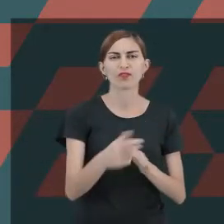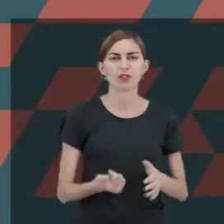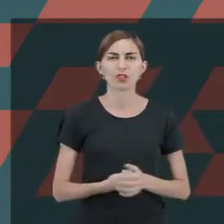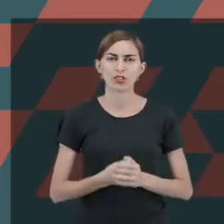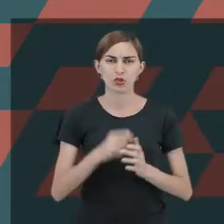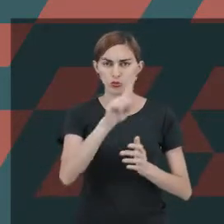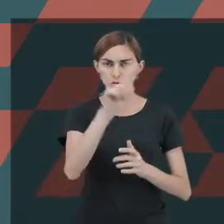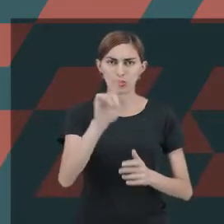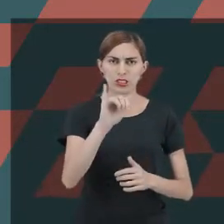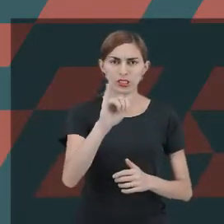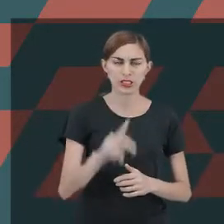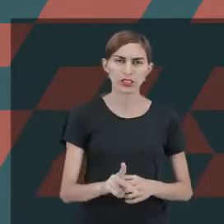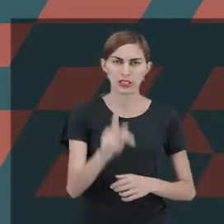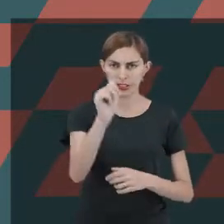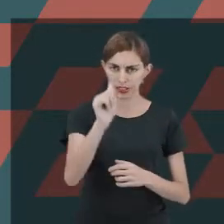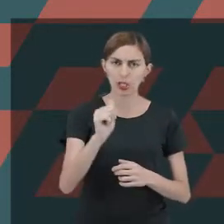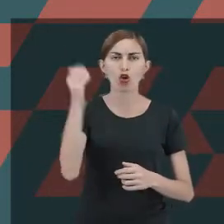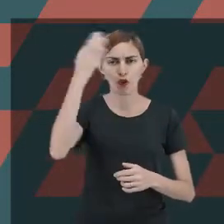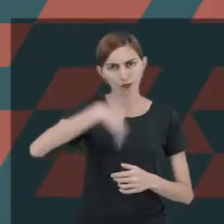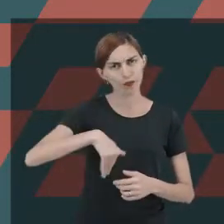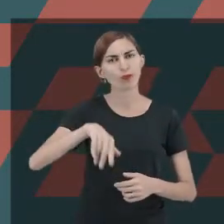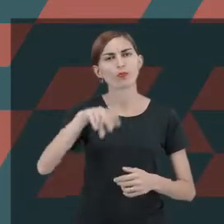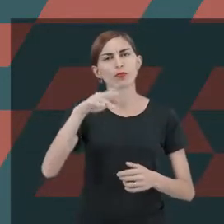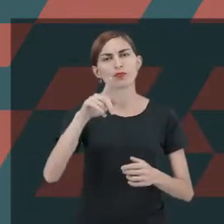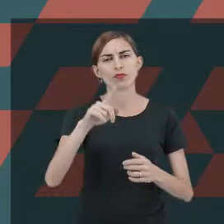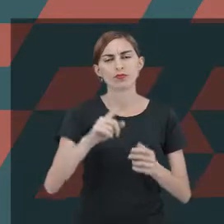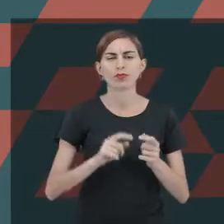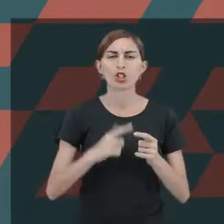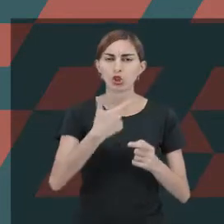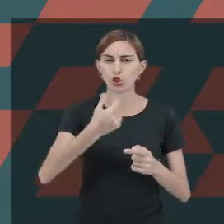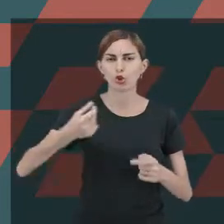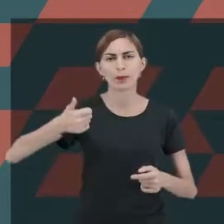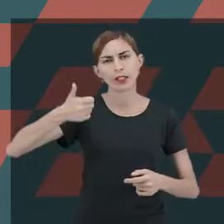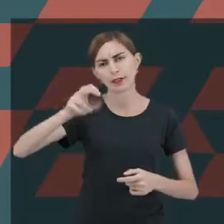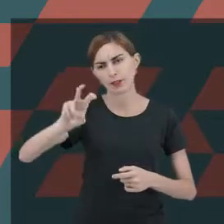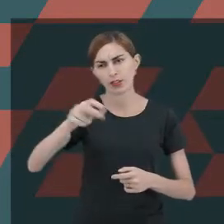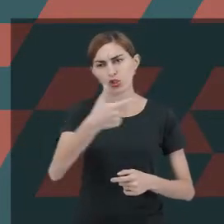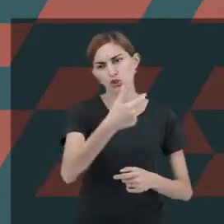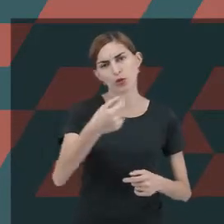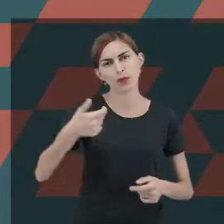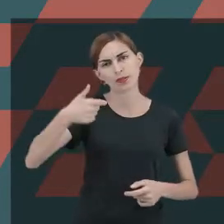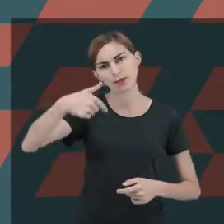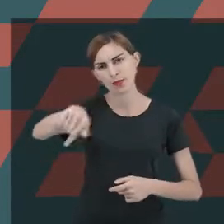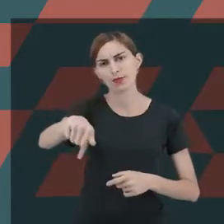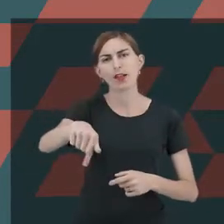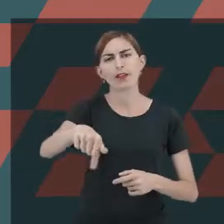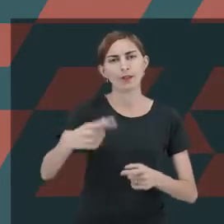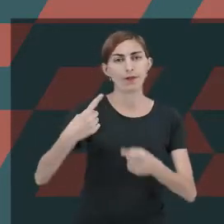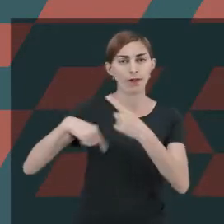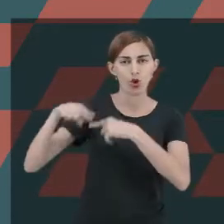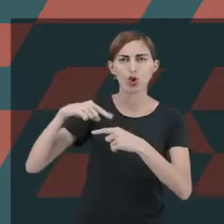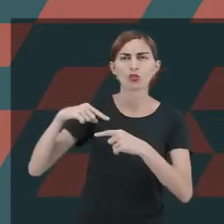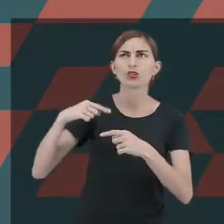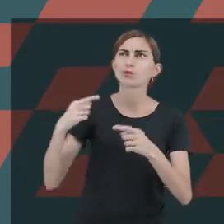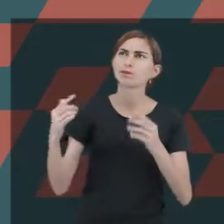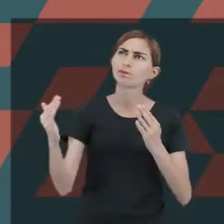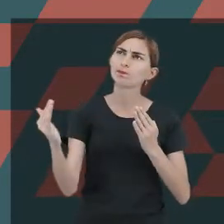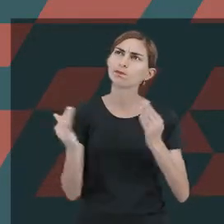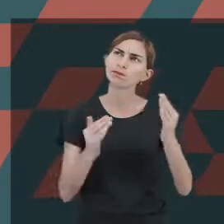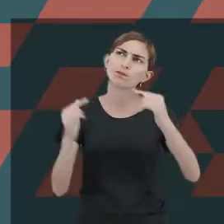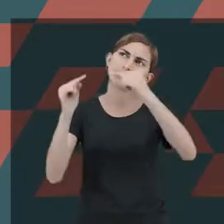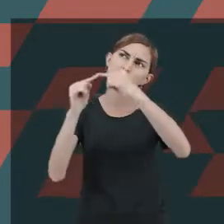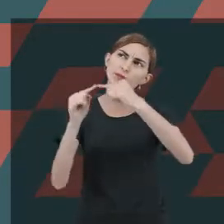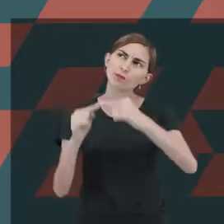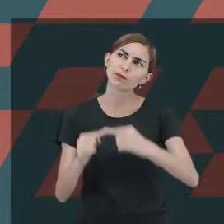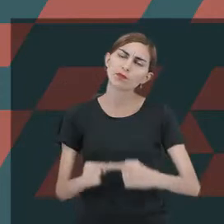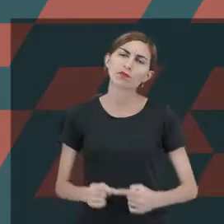pelo Zika vírus e confirmada. Em 2015 e 2017, eles voltam atrás e começam a relacionar alguns